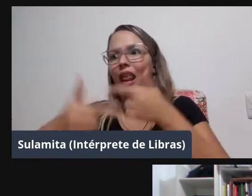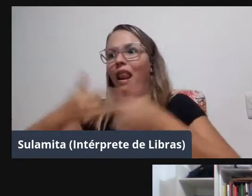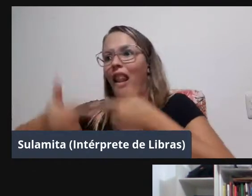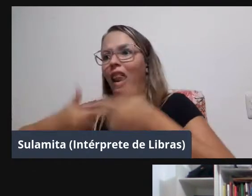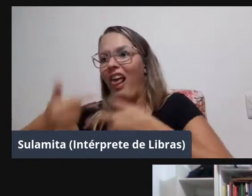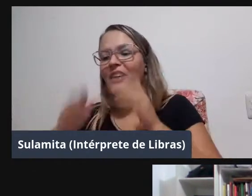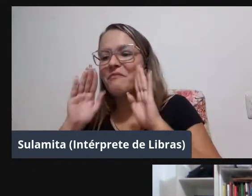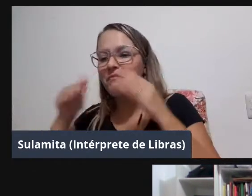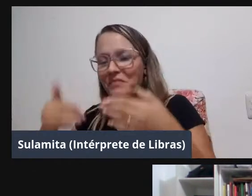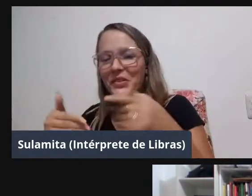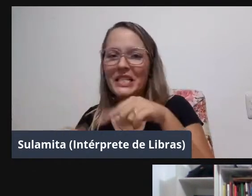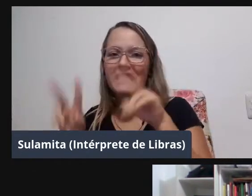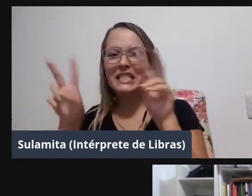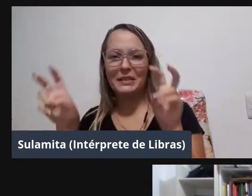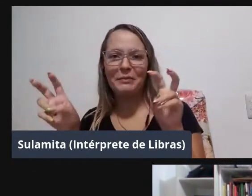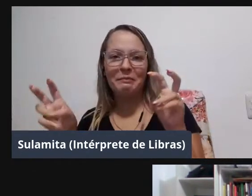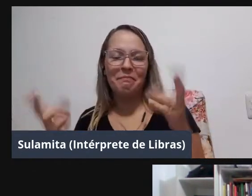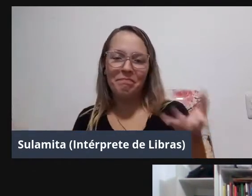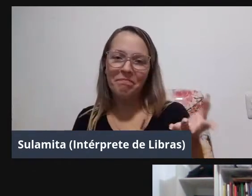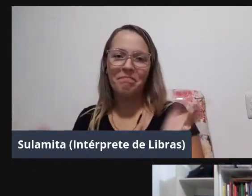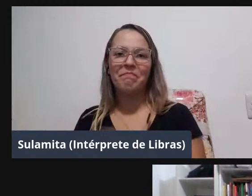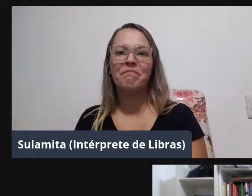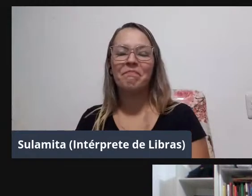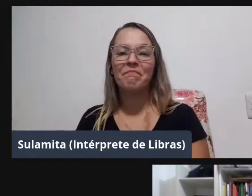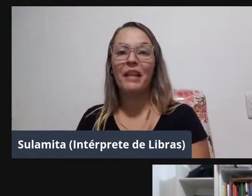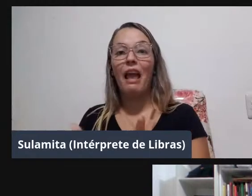temática. Eu quero antes